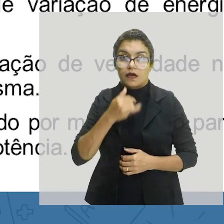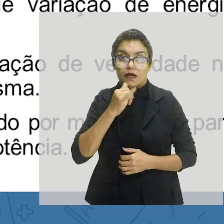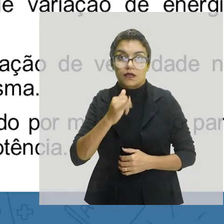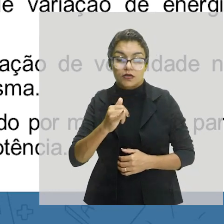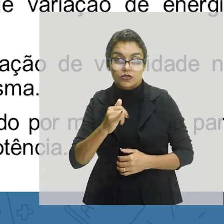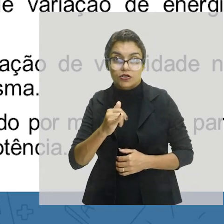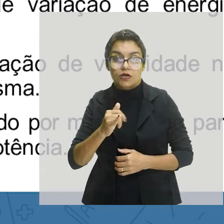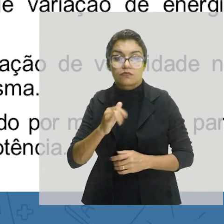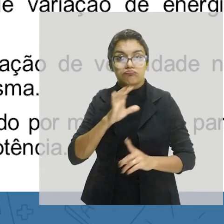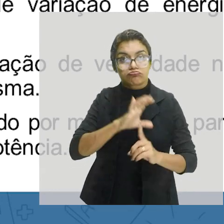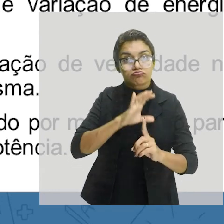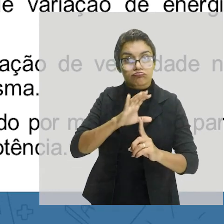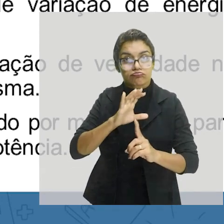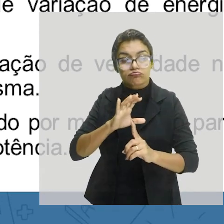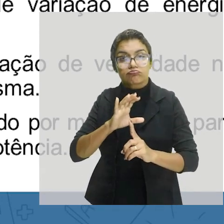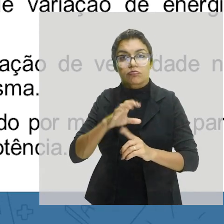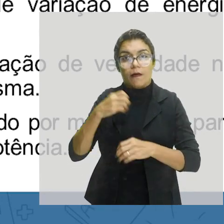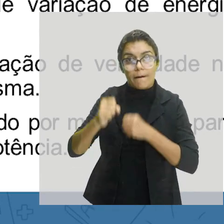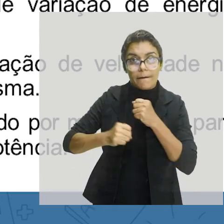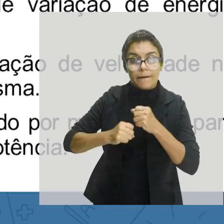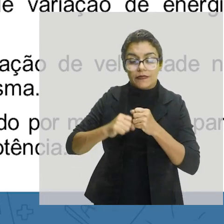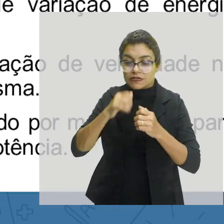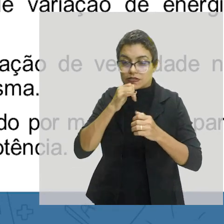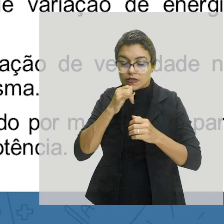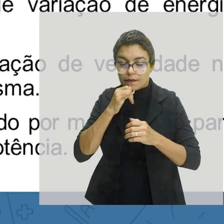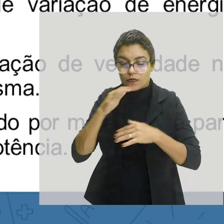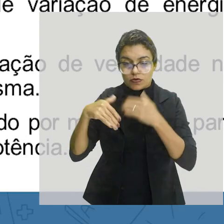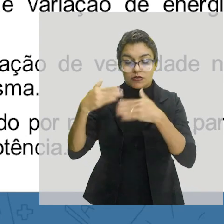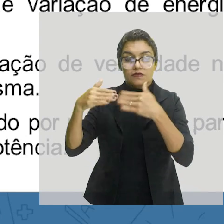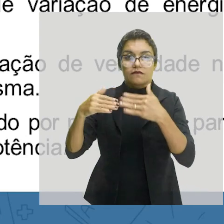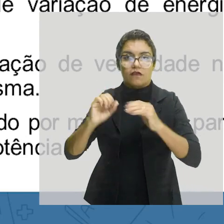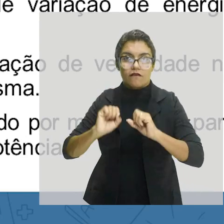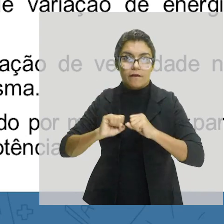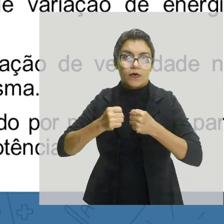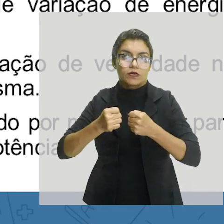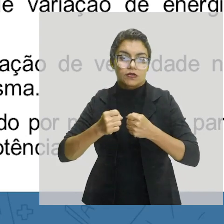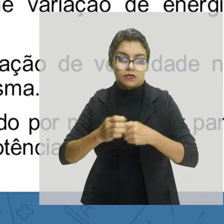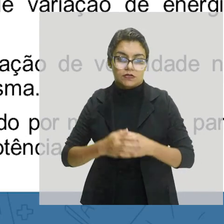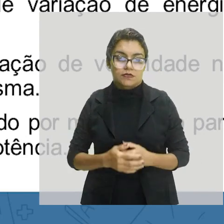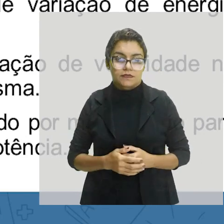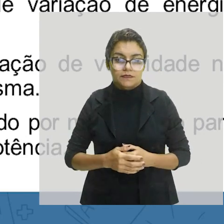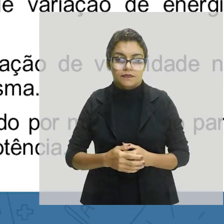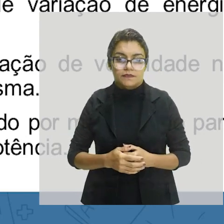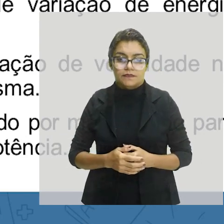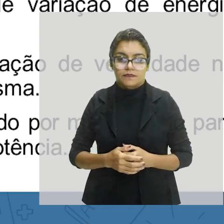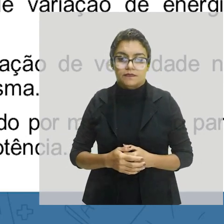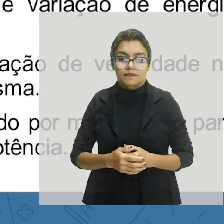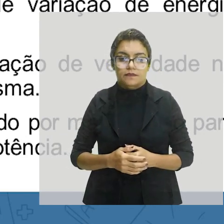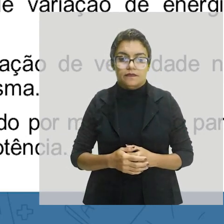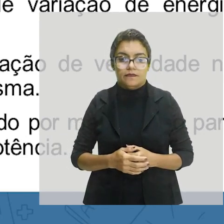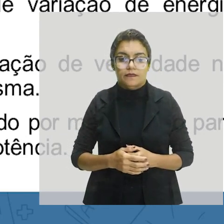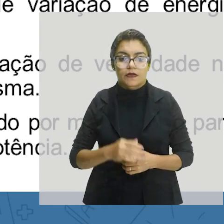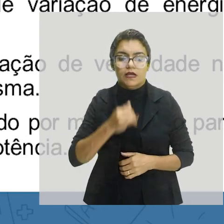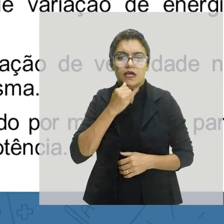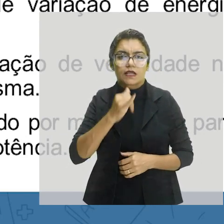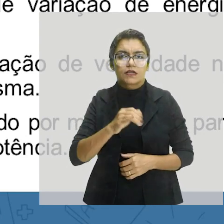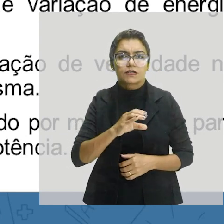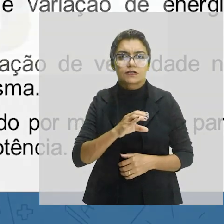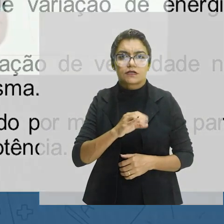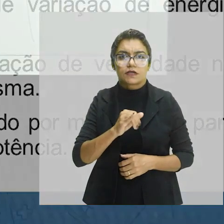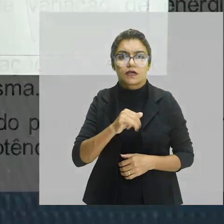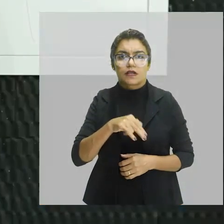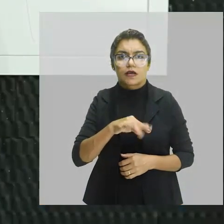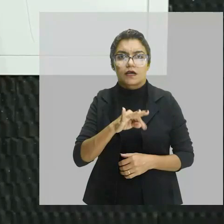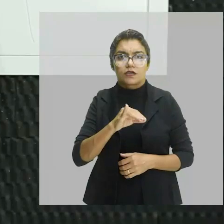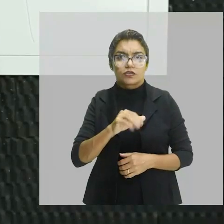maior potência. Pronto. Energia cinética. Massa é a mesma, velocidade ao quadrado sobre 2. Então nós estamos